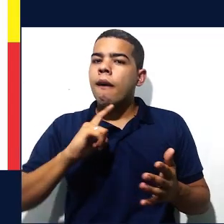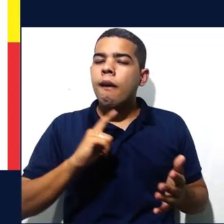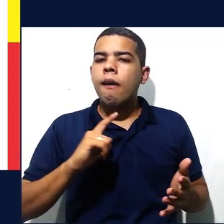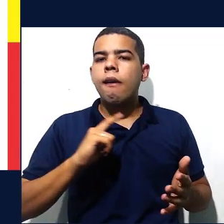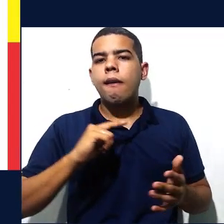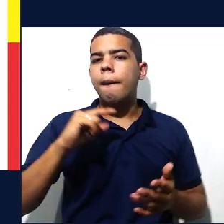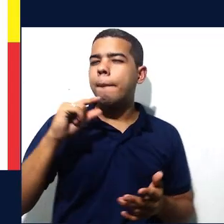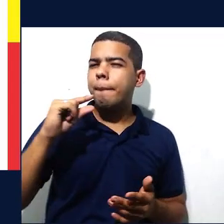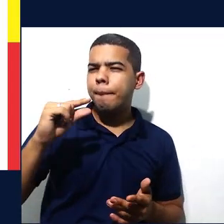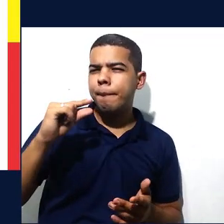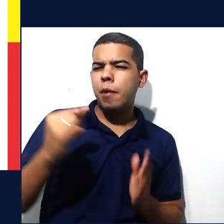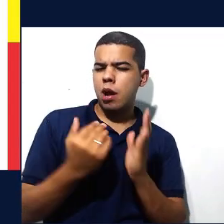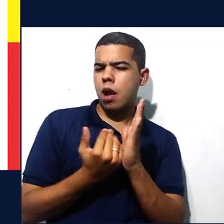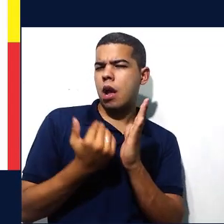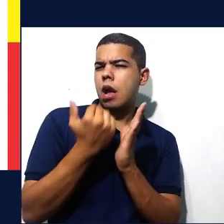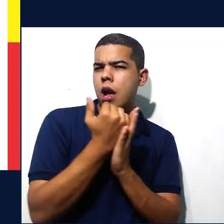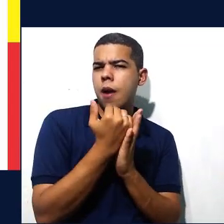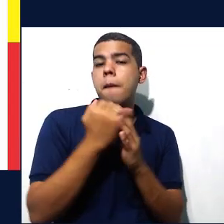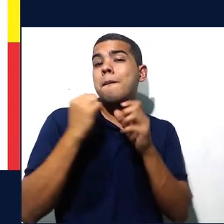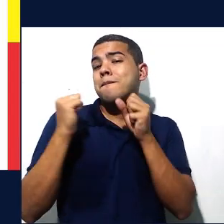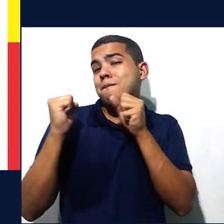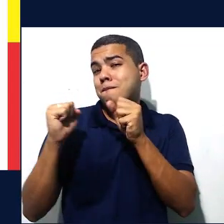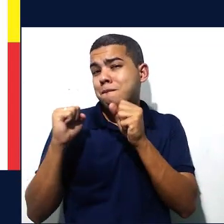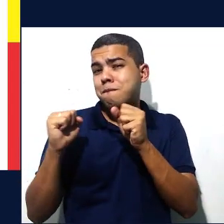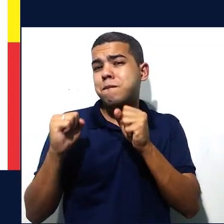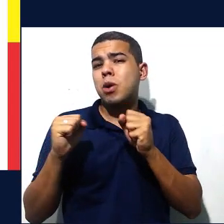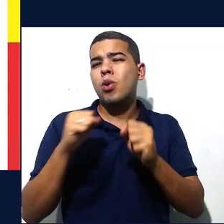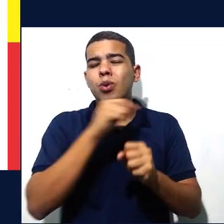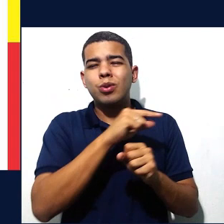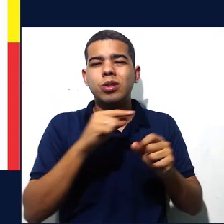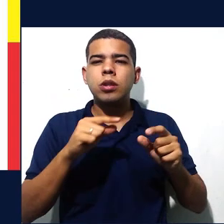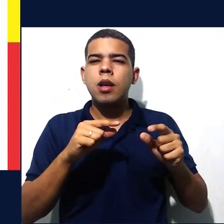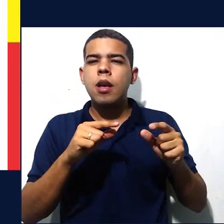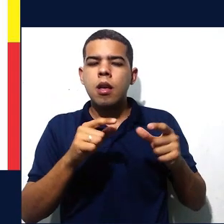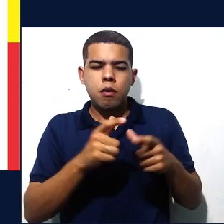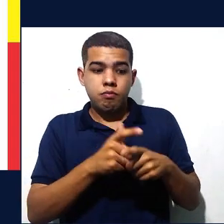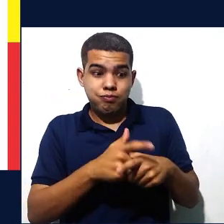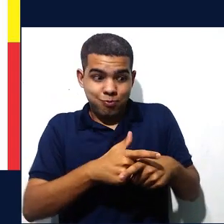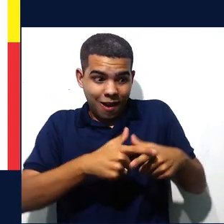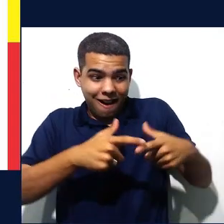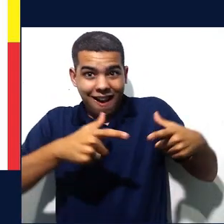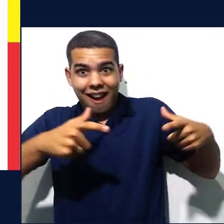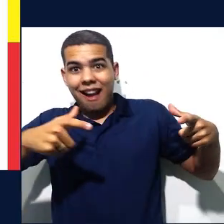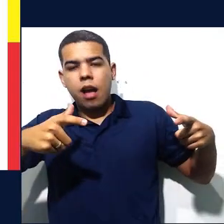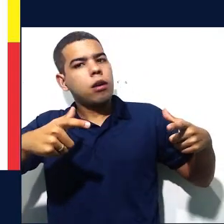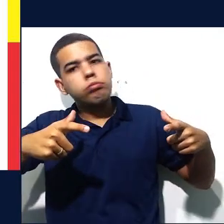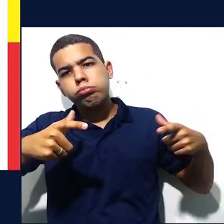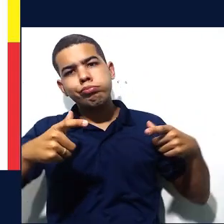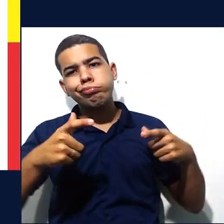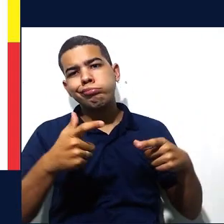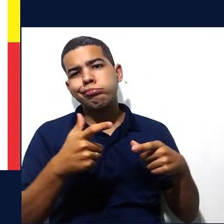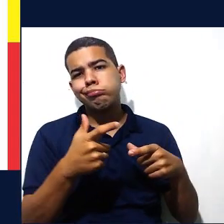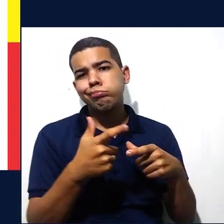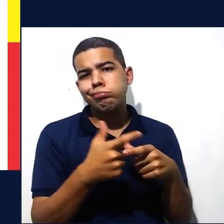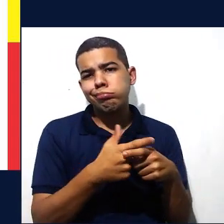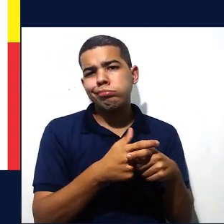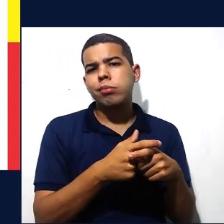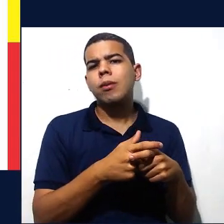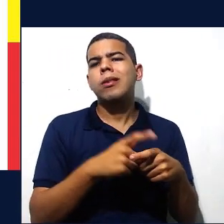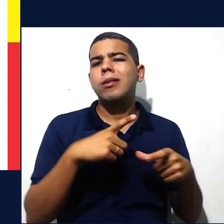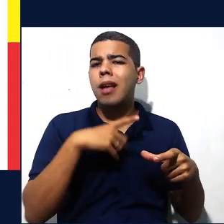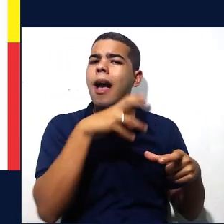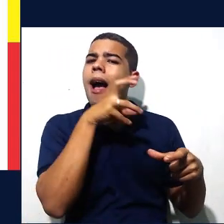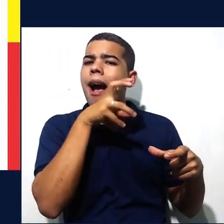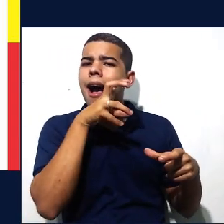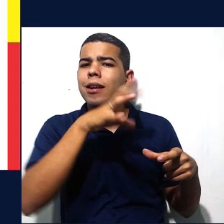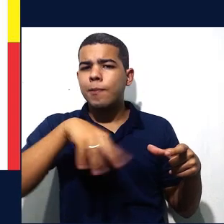nestes níveis poderia resultar em uma redução significativa no tamanho da população dos